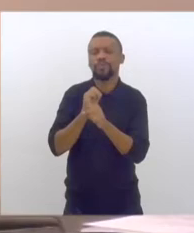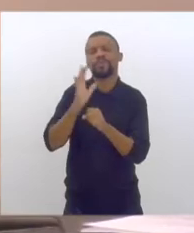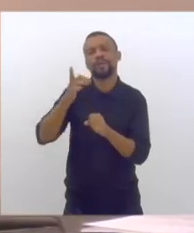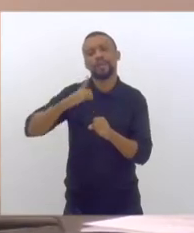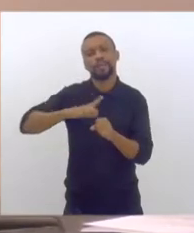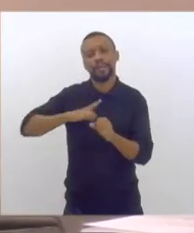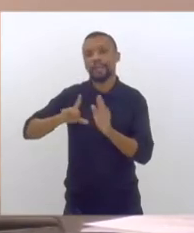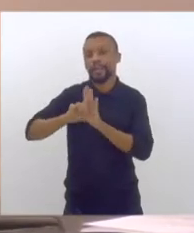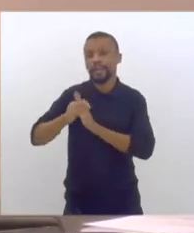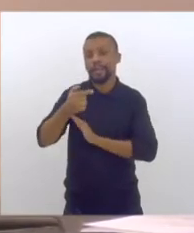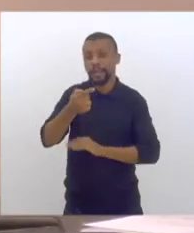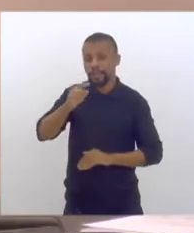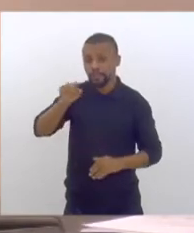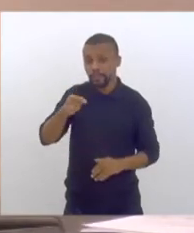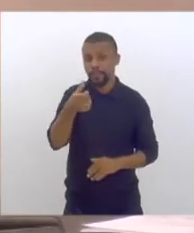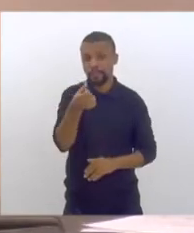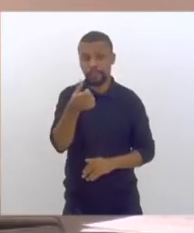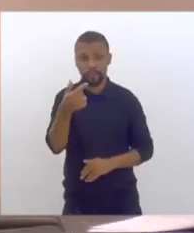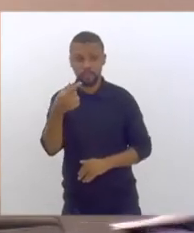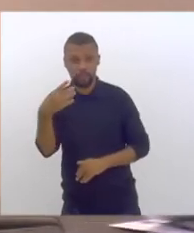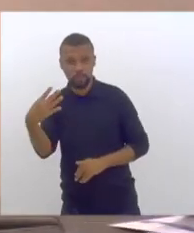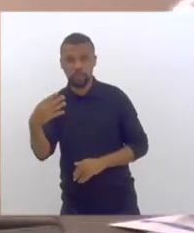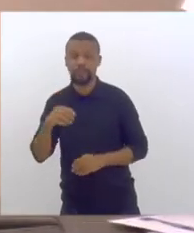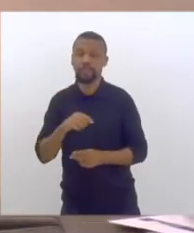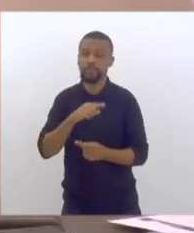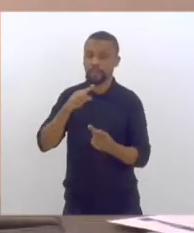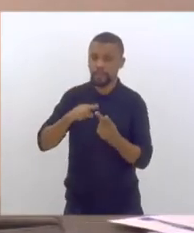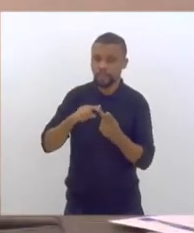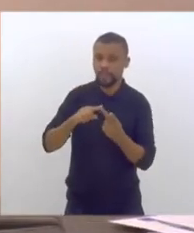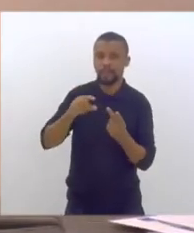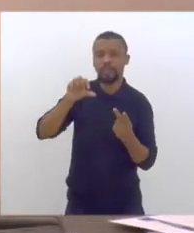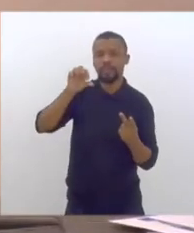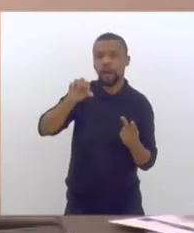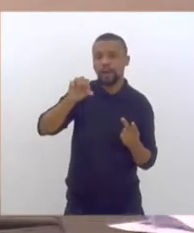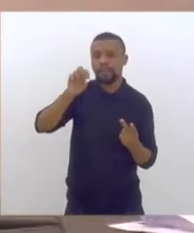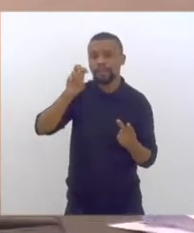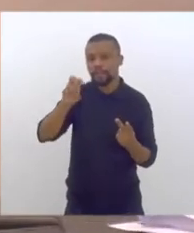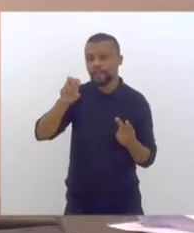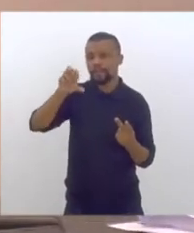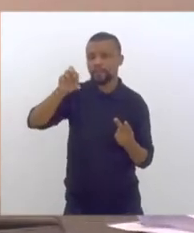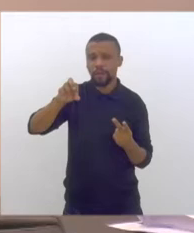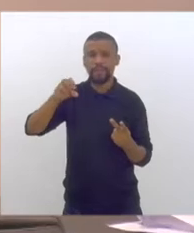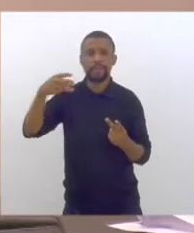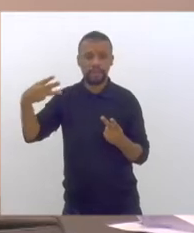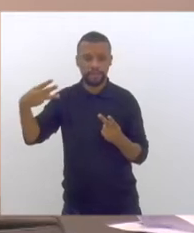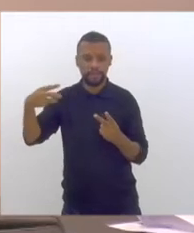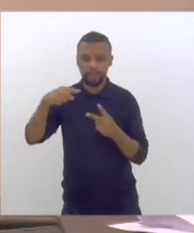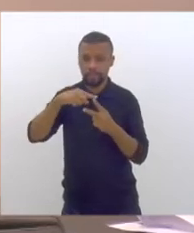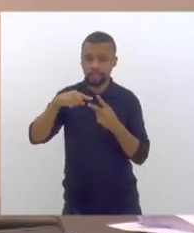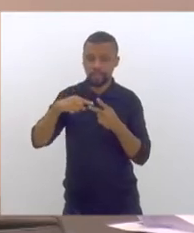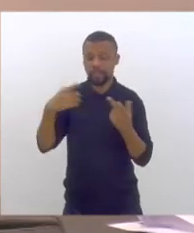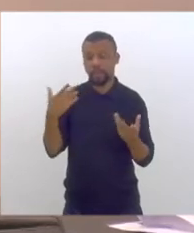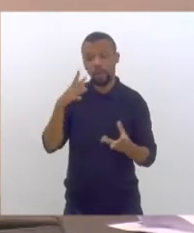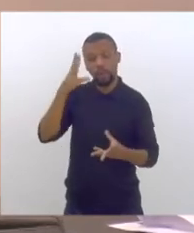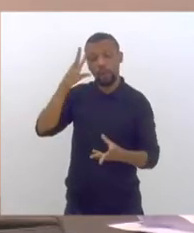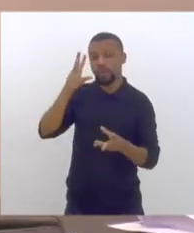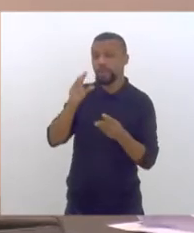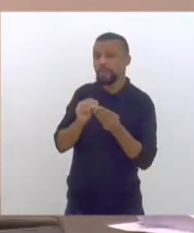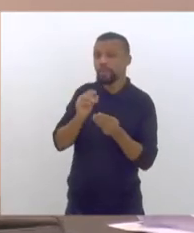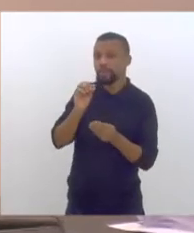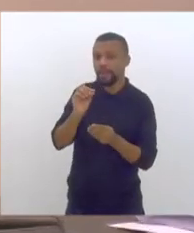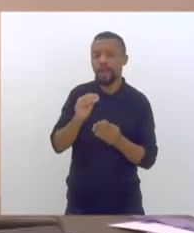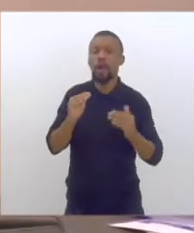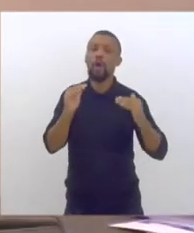lei 7614 e 95 93 não entendo eu